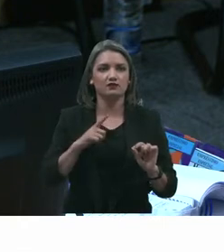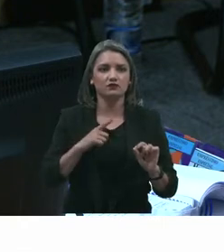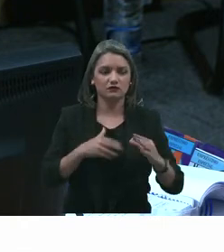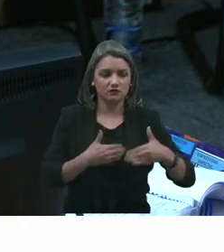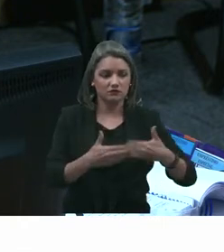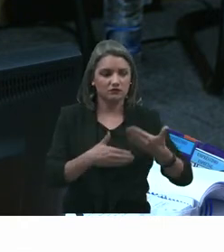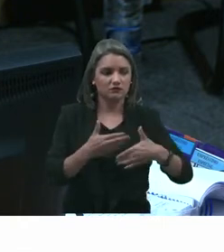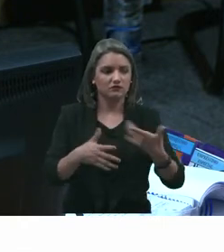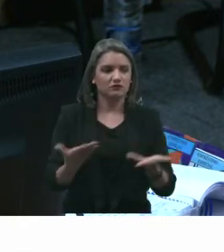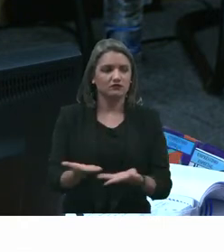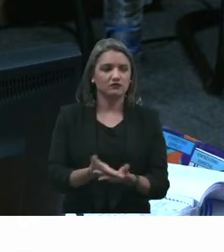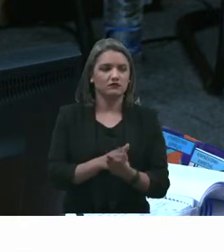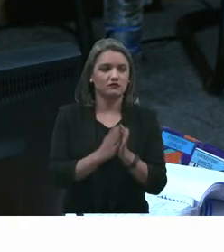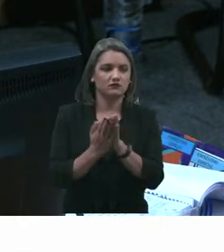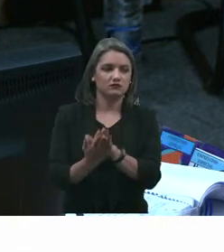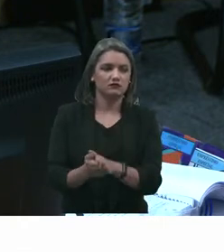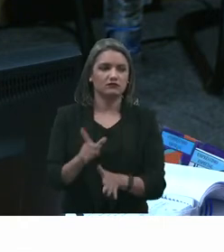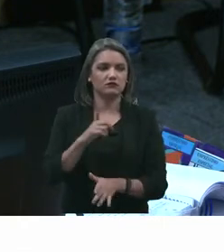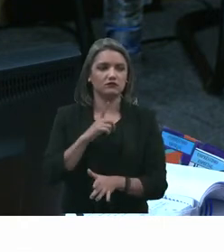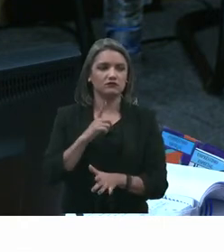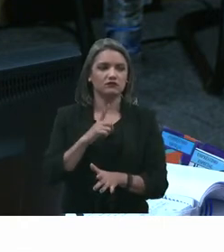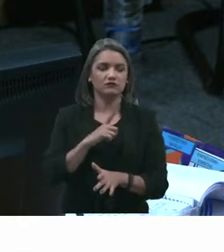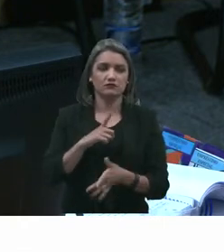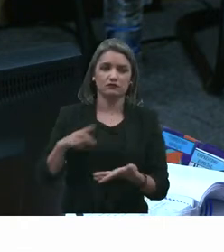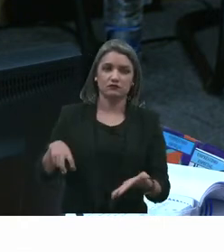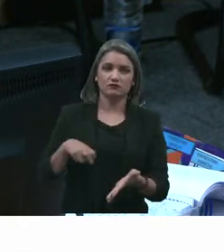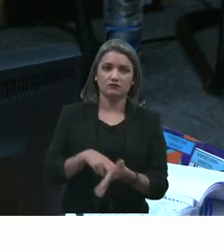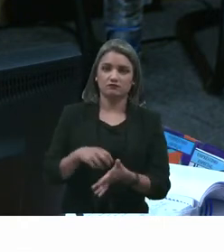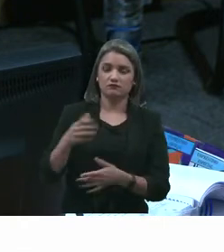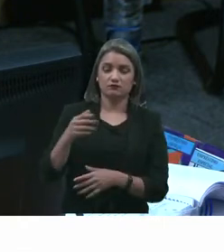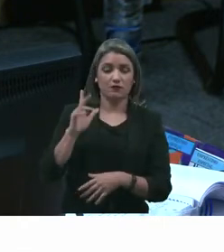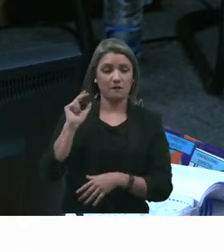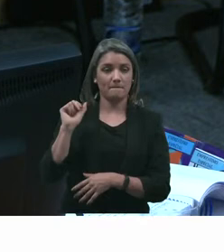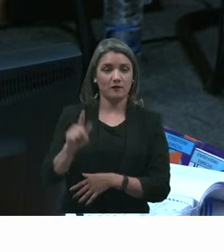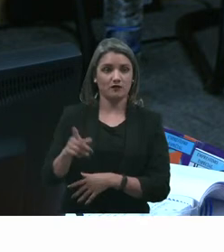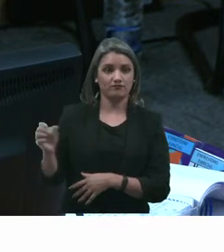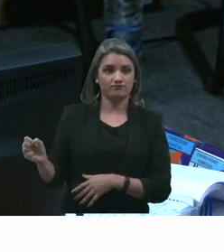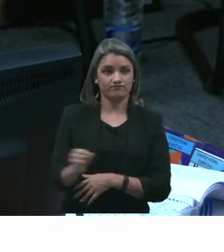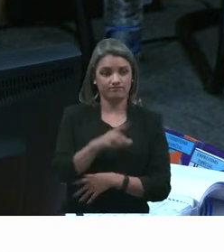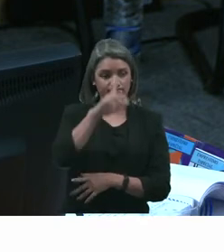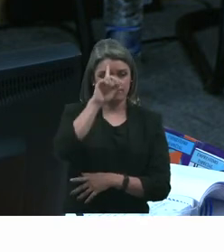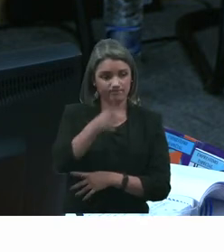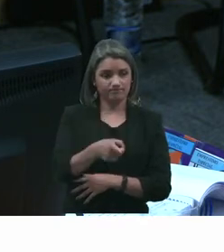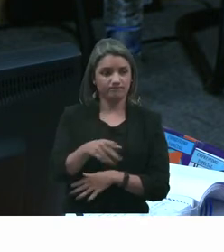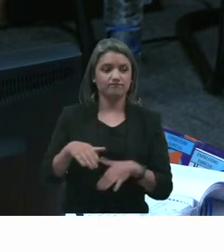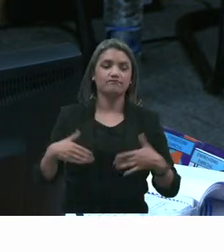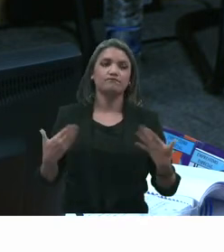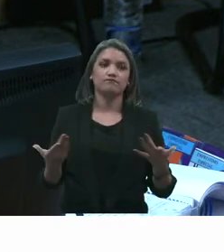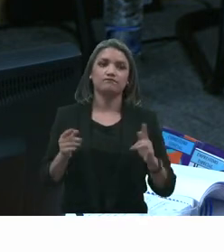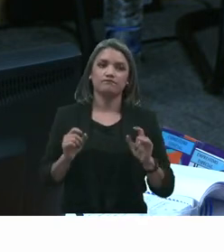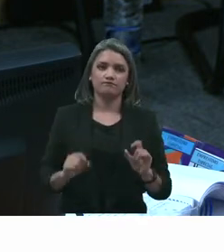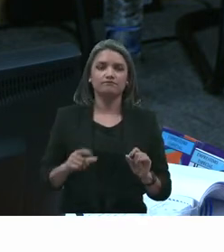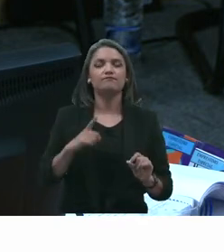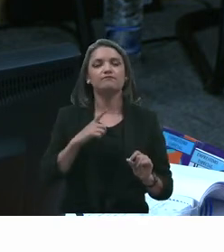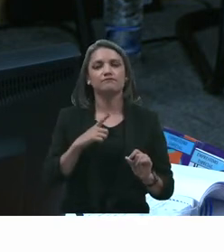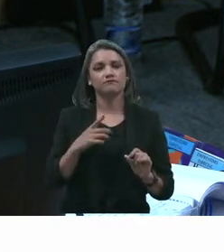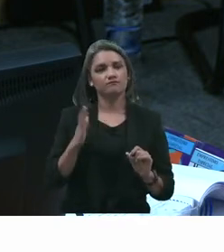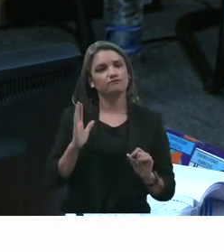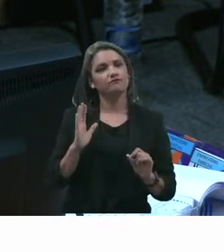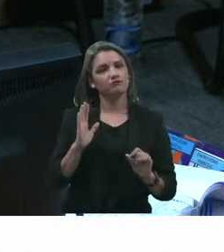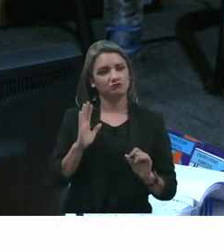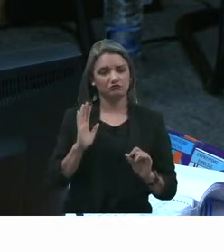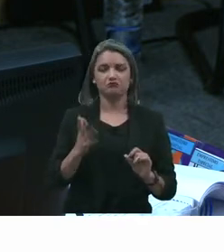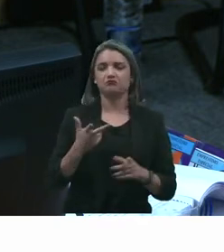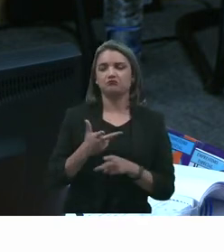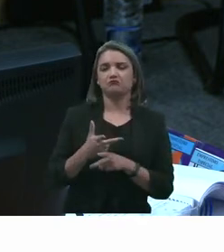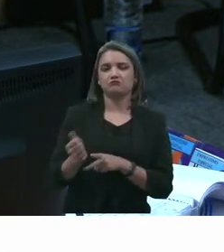processual, opinando pela pena de aposentadoria compulsória. Essa é a posição que se sagrou vencedora. Não